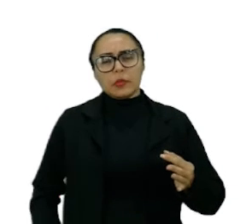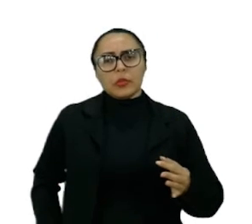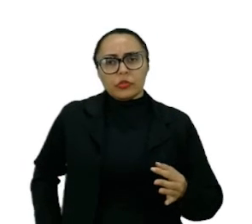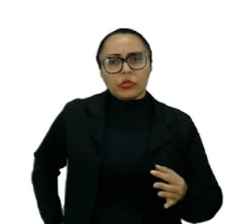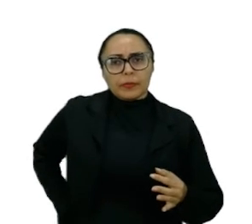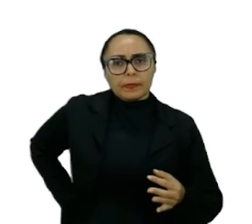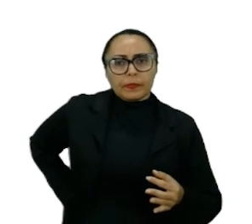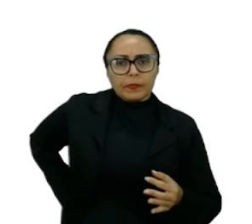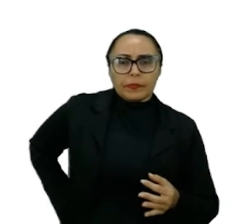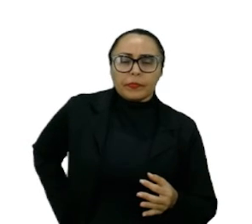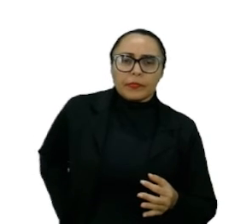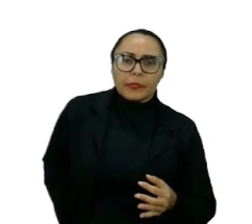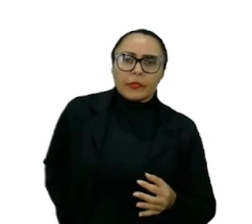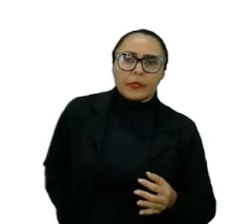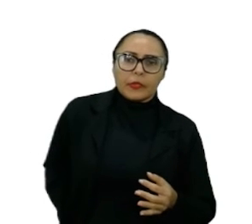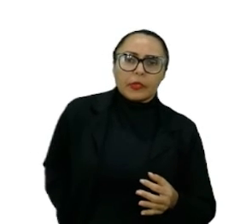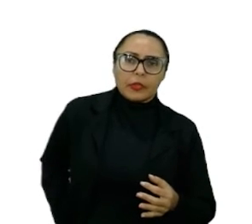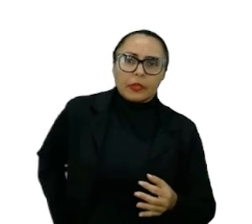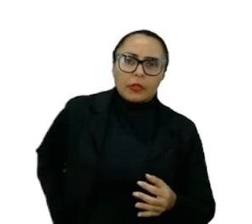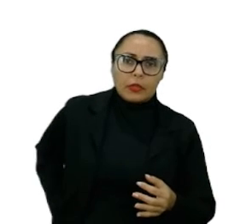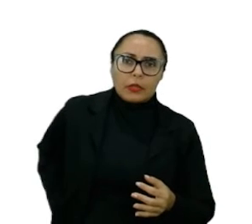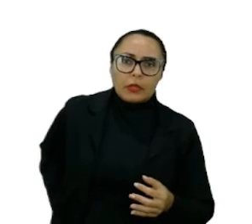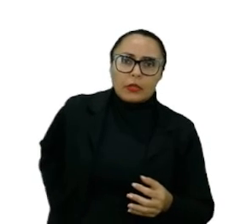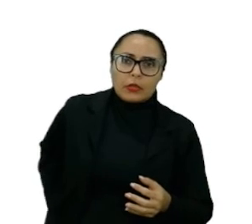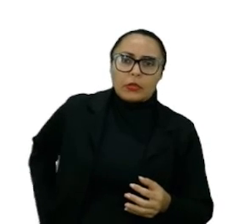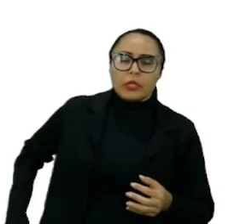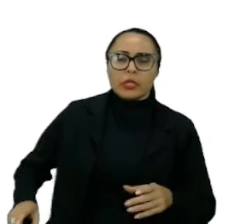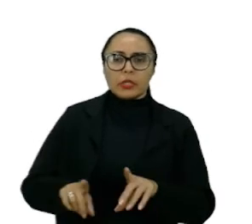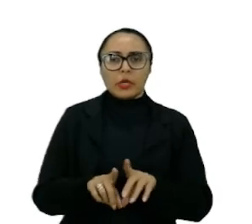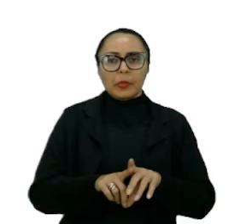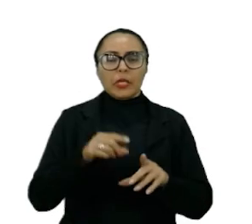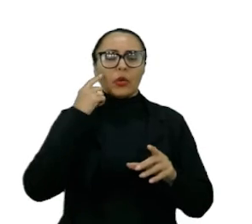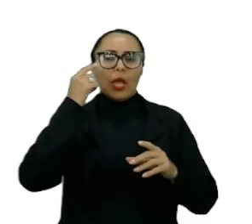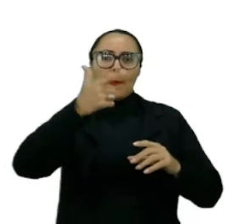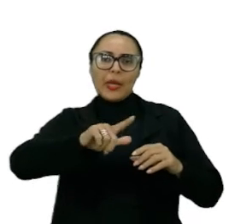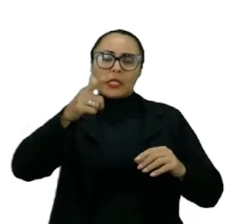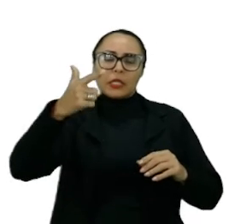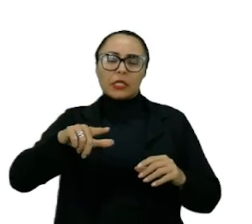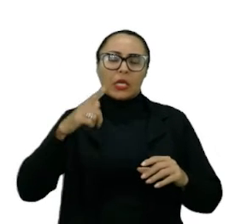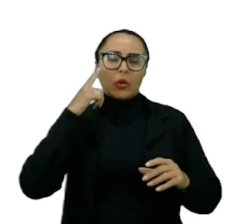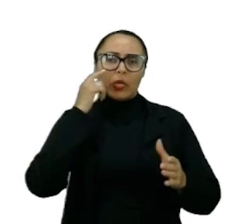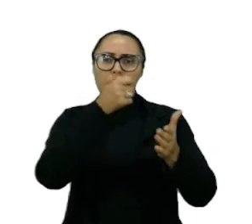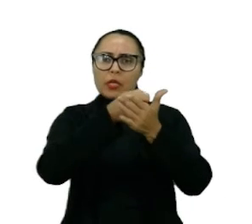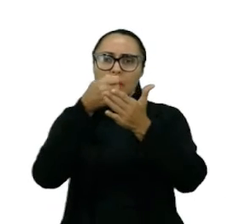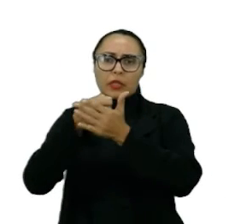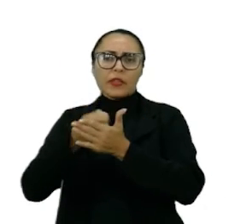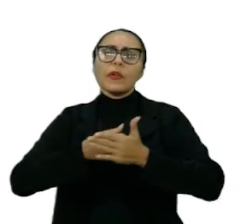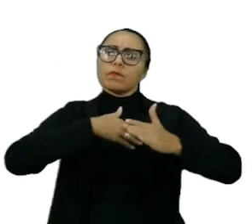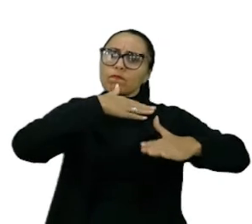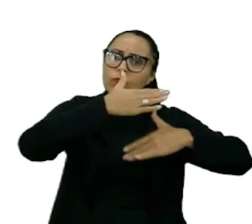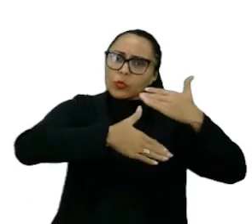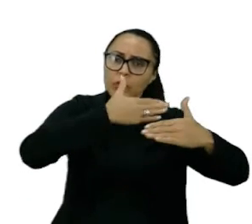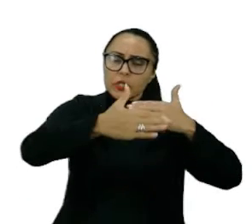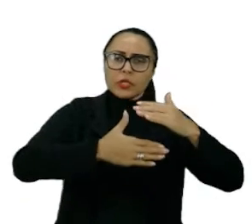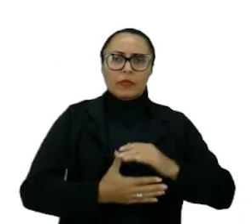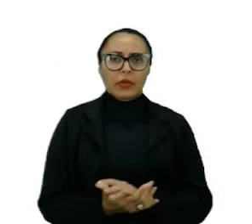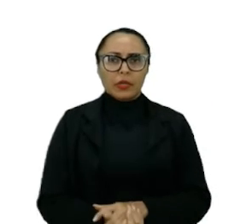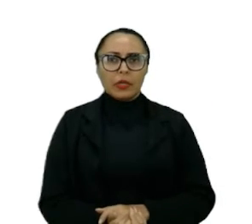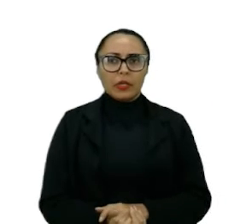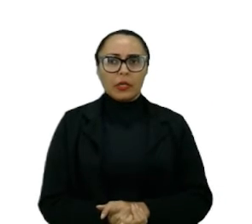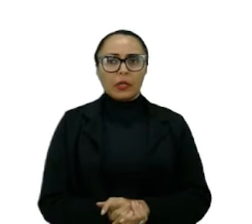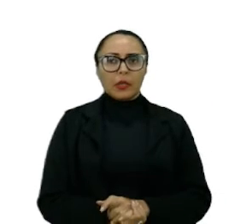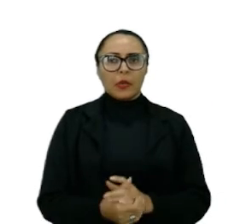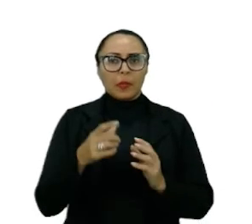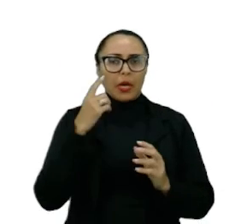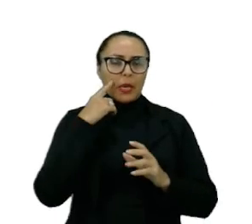Além disso, ocorre por meio da repetição e tentativas sucessivas para aprimorar